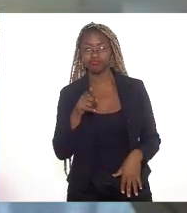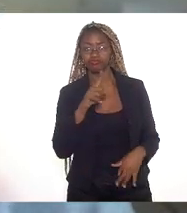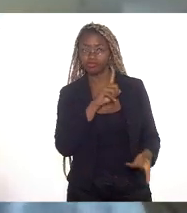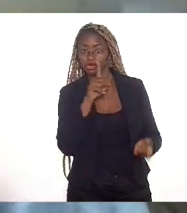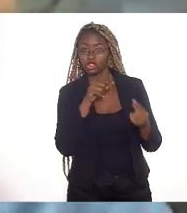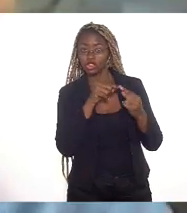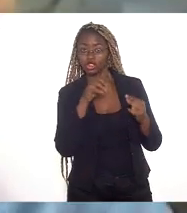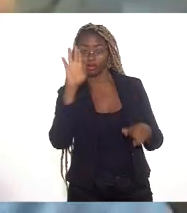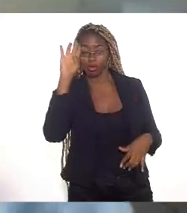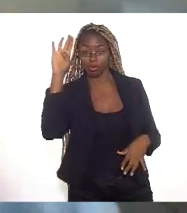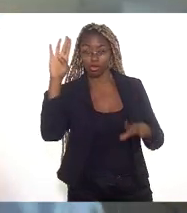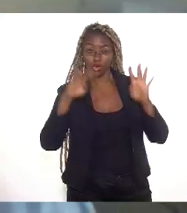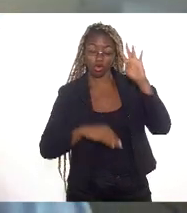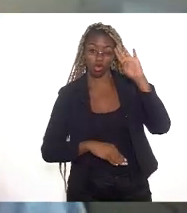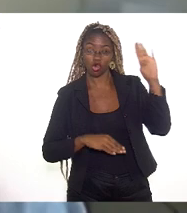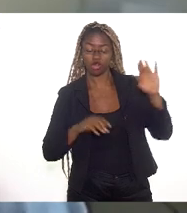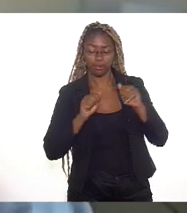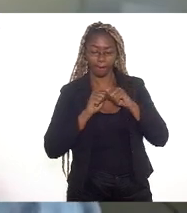se distribuam